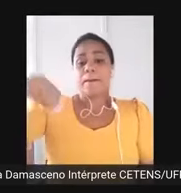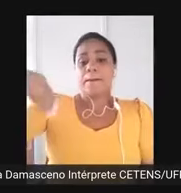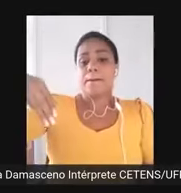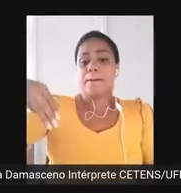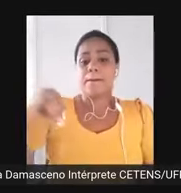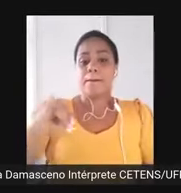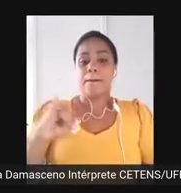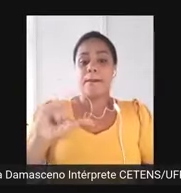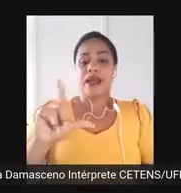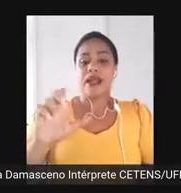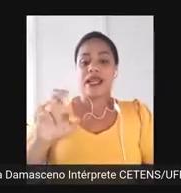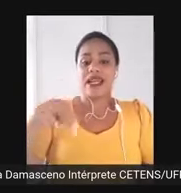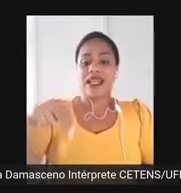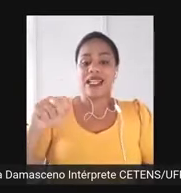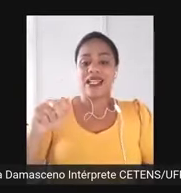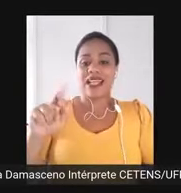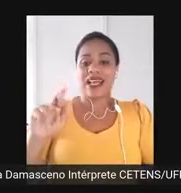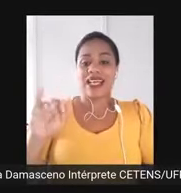vieram dos Estados Unidos para cá.